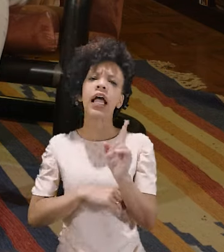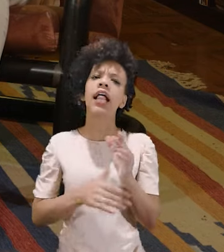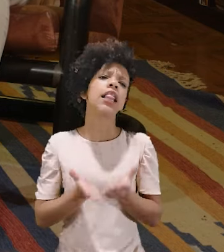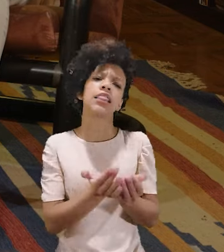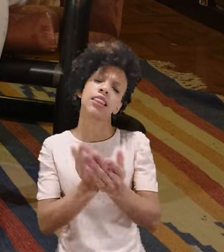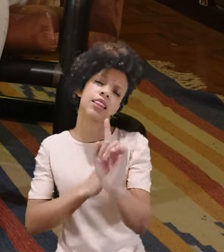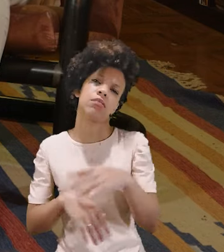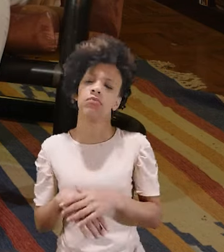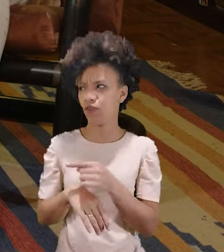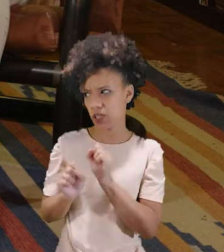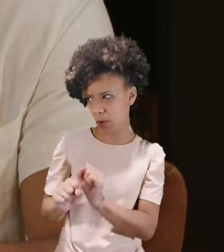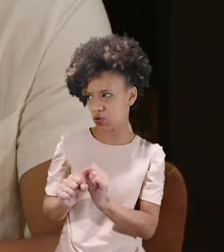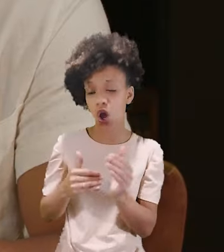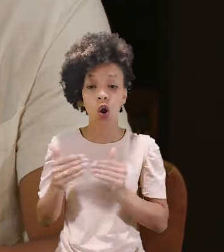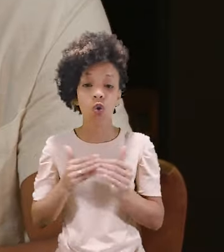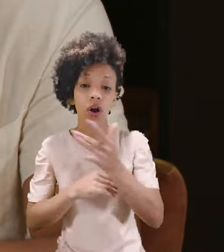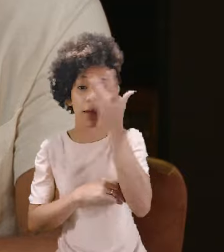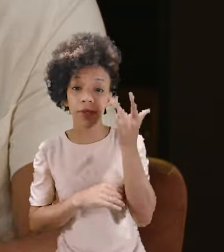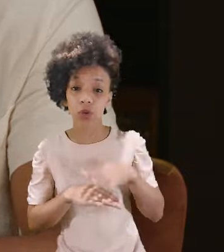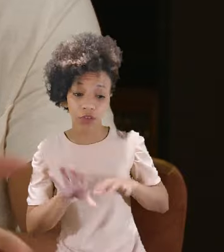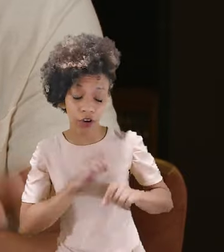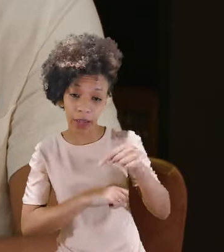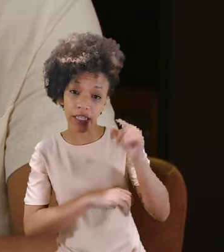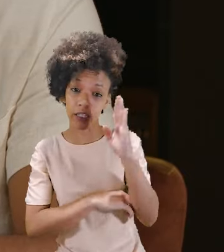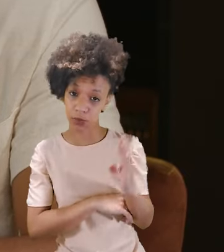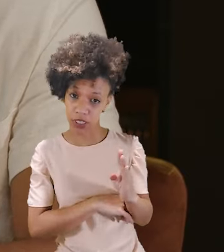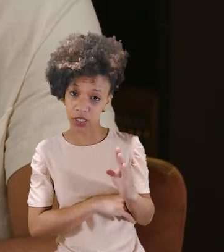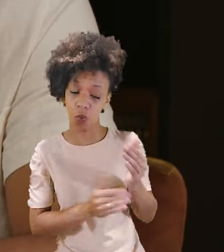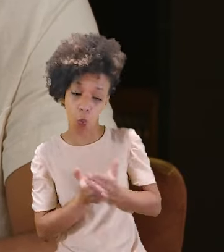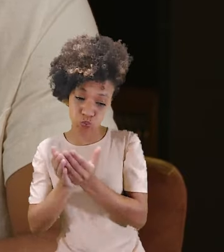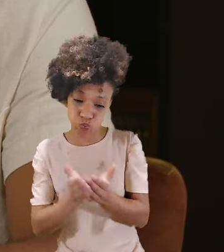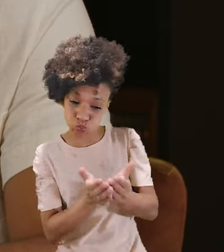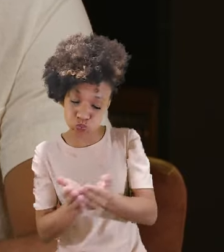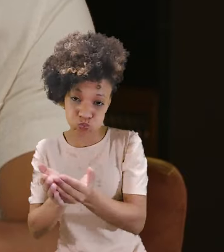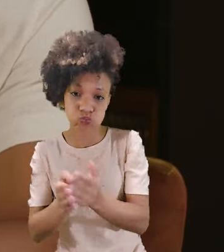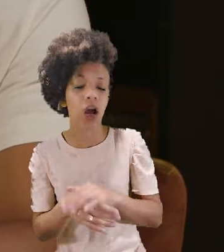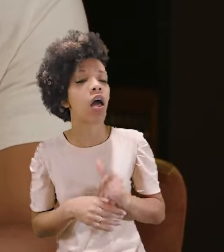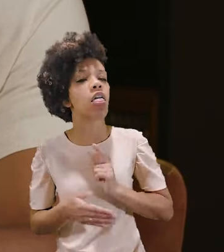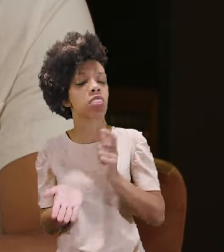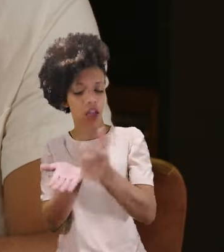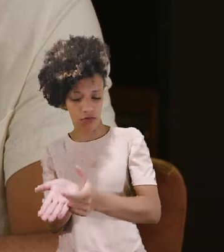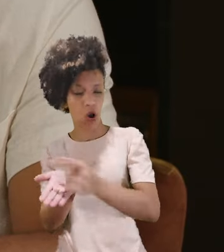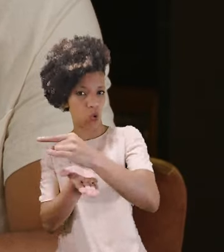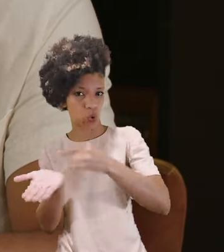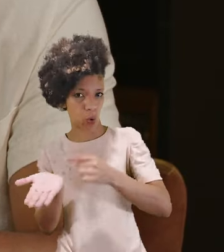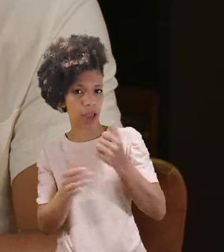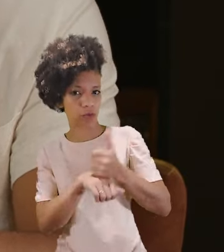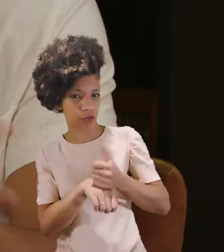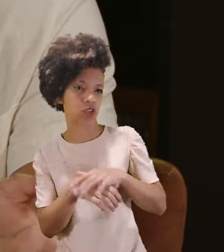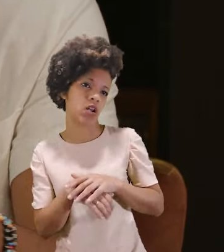não eu mando você poderia qualquer pessoa que é formado aqui no Brasil que a piloto de navio o maquinista você tem a tua carteira